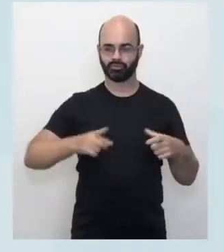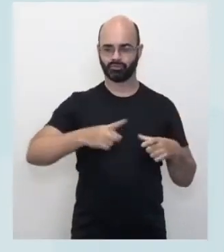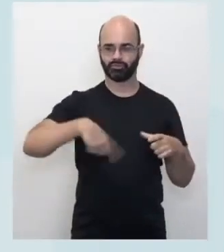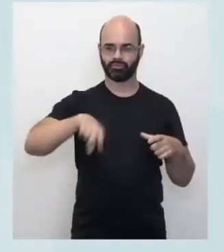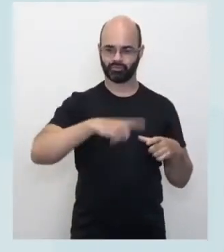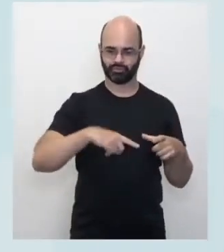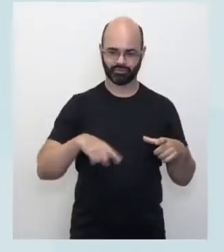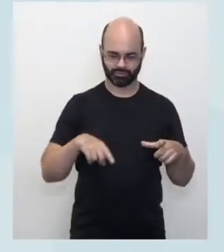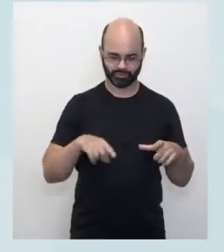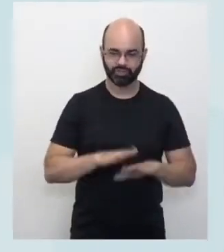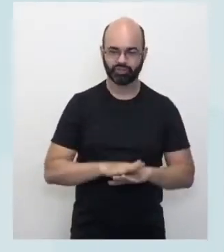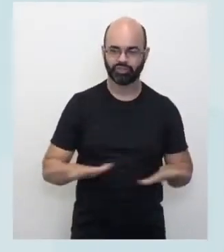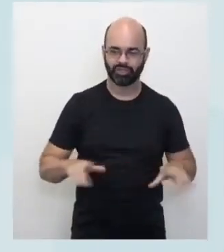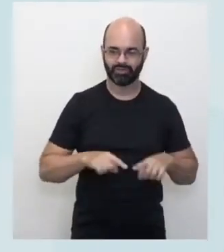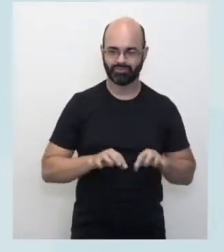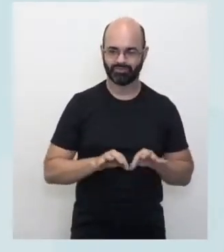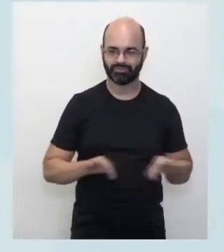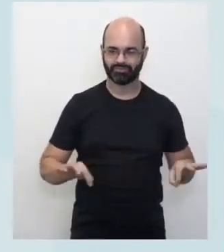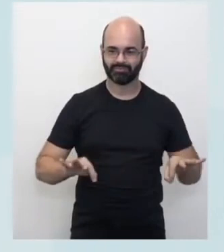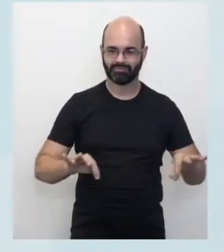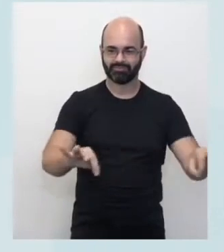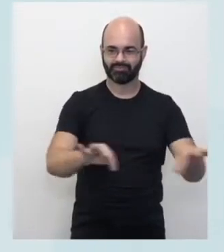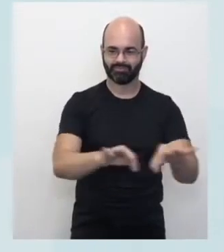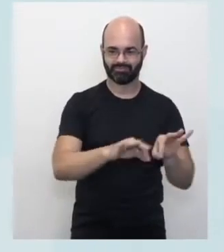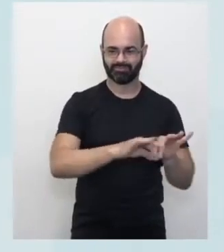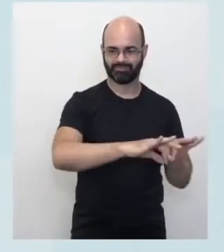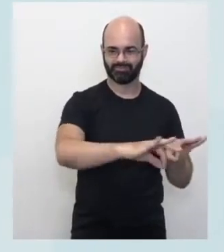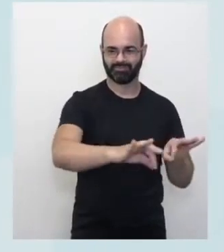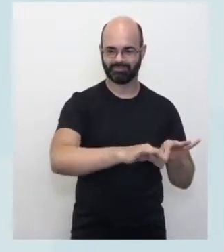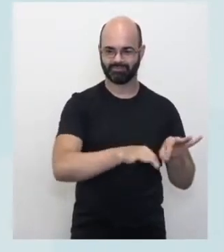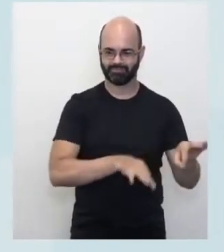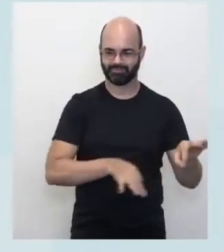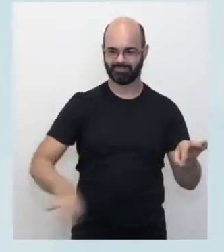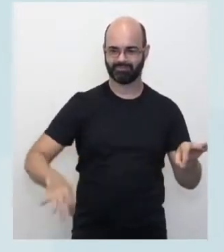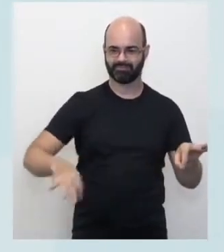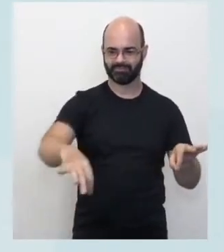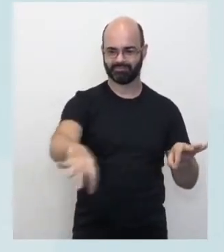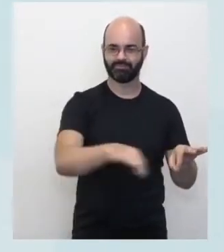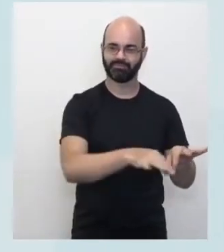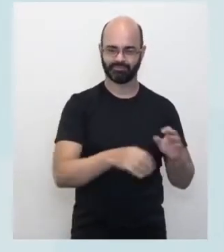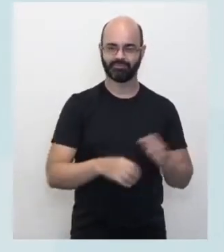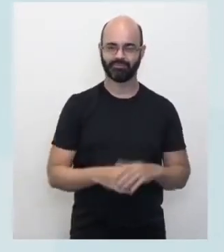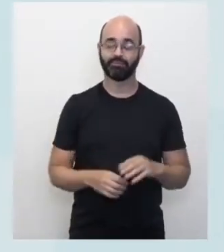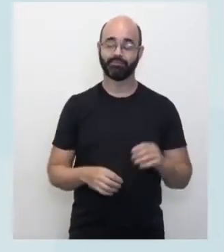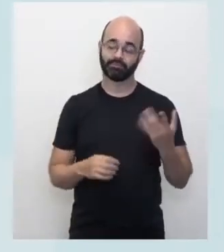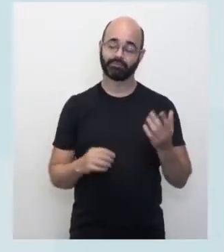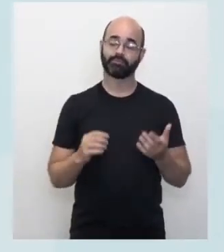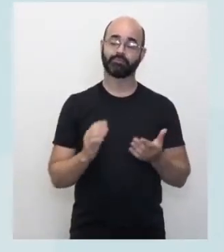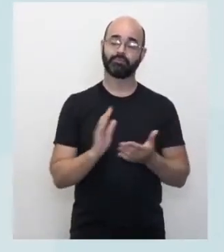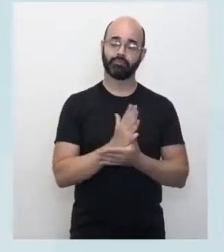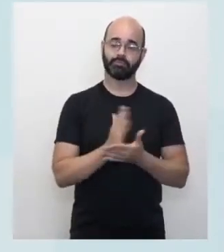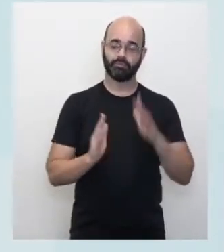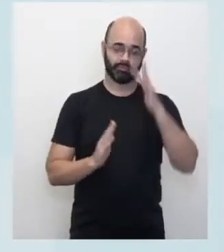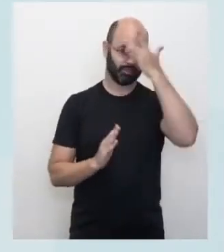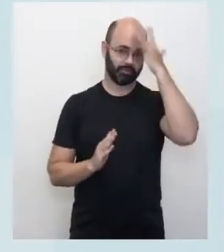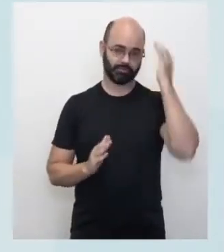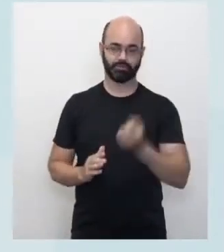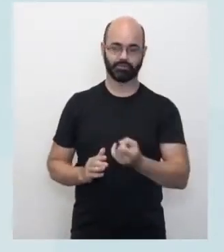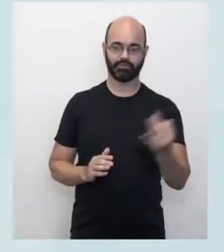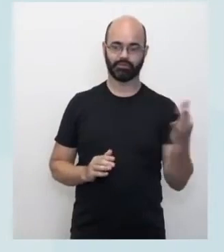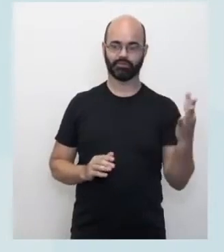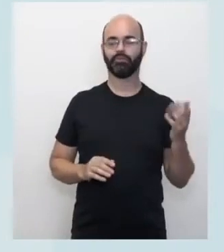que tem nesse lugar. Tá? Então, qual é a área? Quando a gente divide os habitantes pela área, a gente encontra a